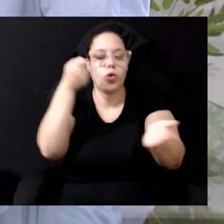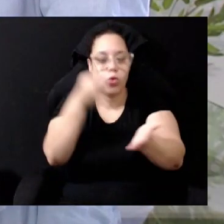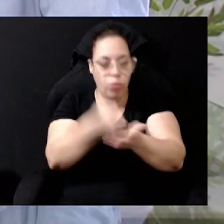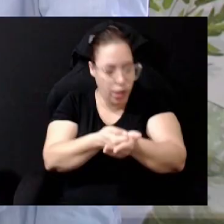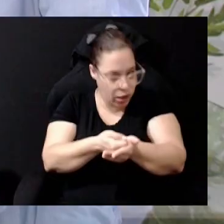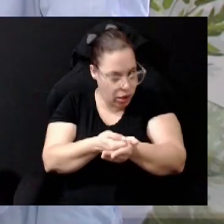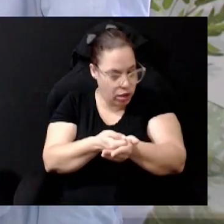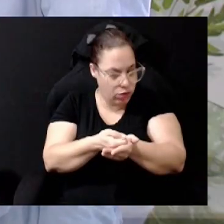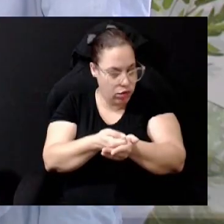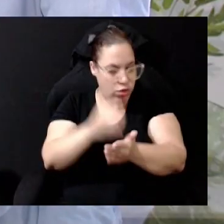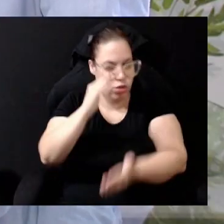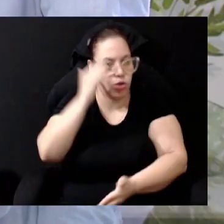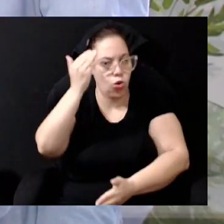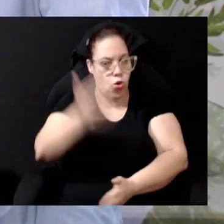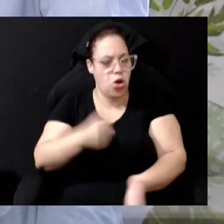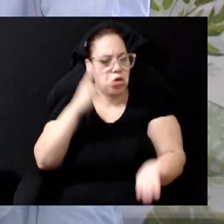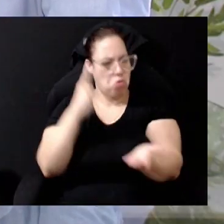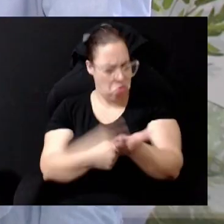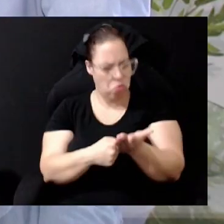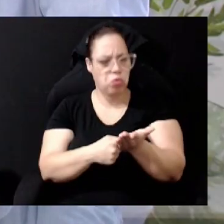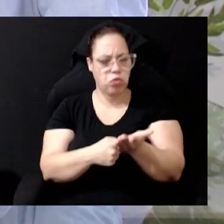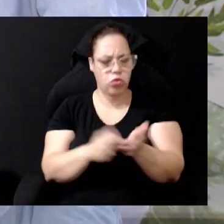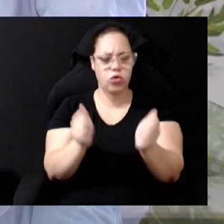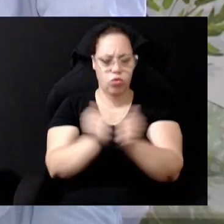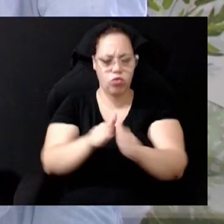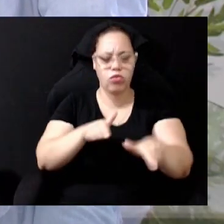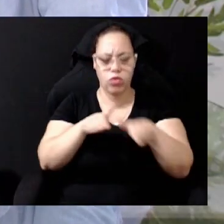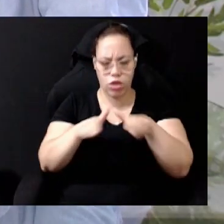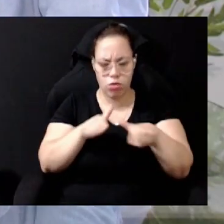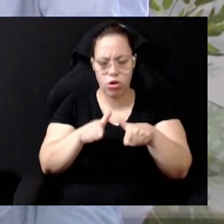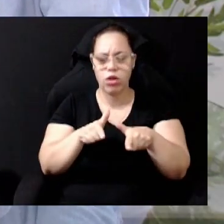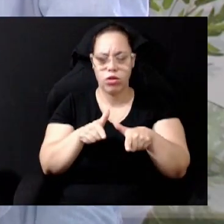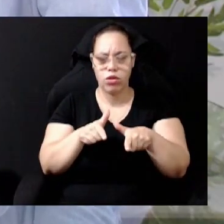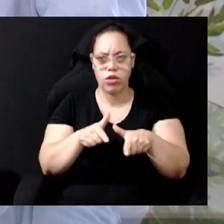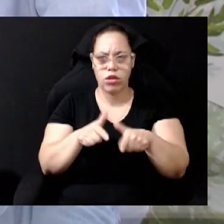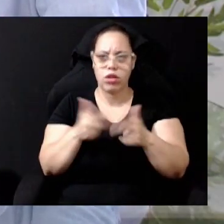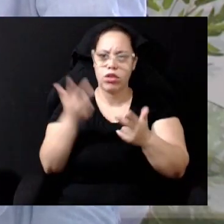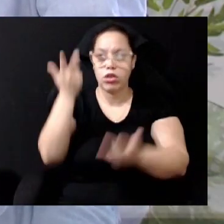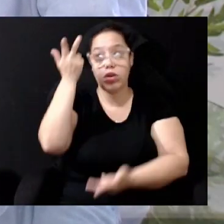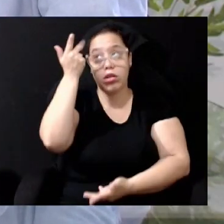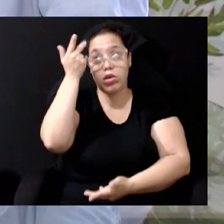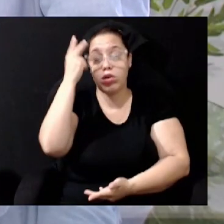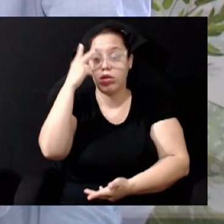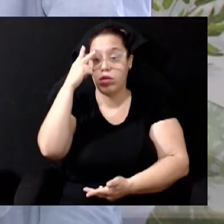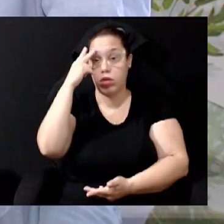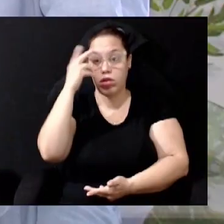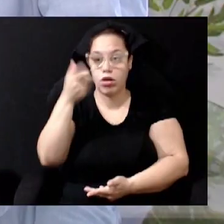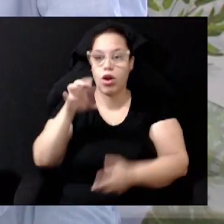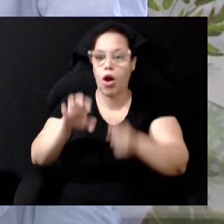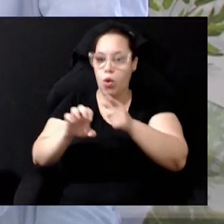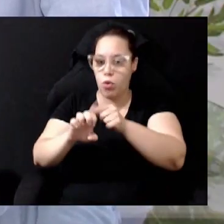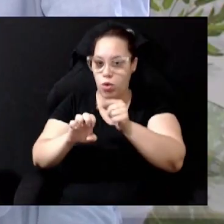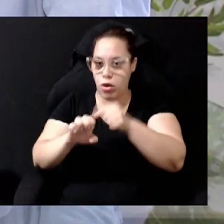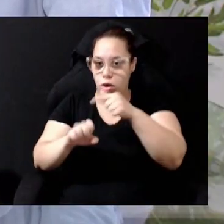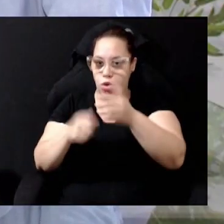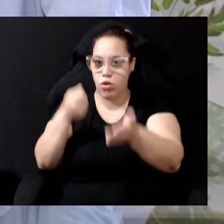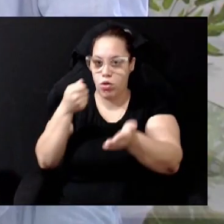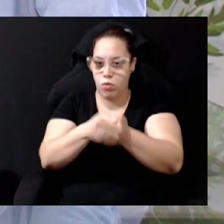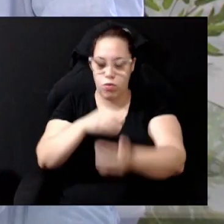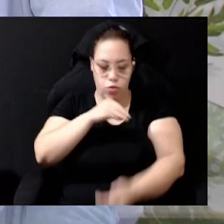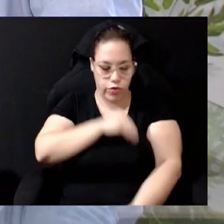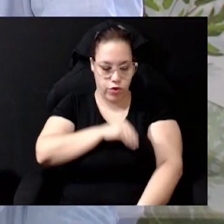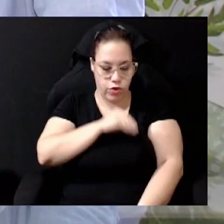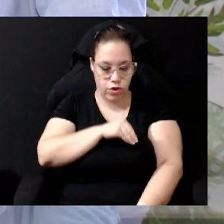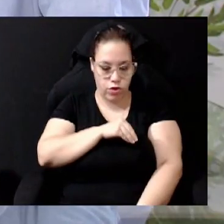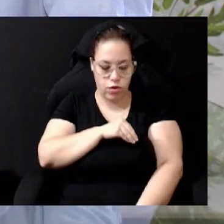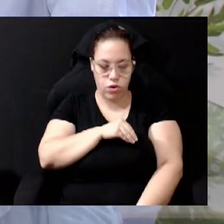esse compromisso junto ao trabalhador. Então, da mesma forma como cabe ao empregador pagar os salários,